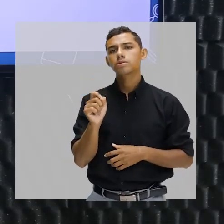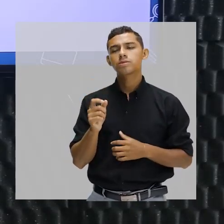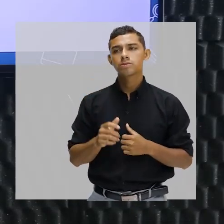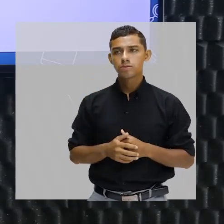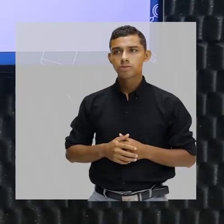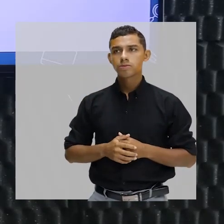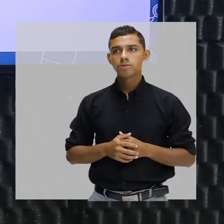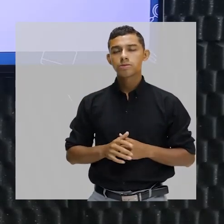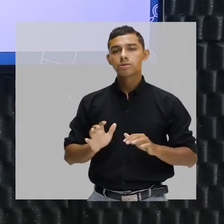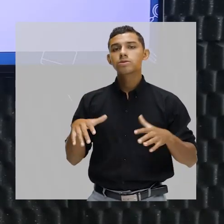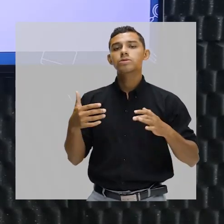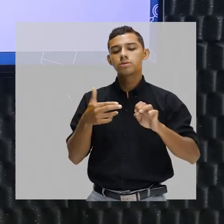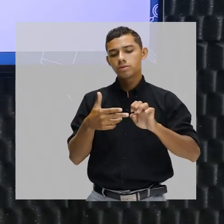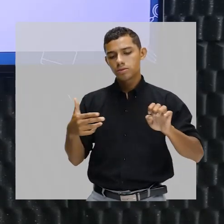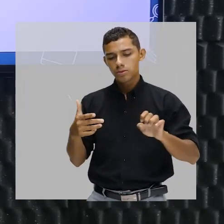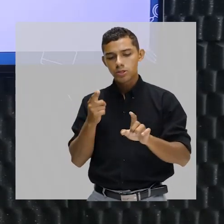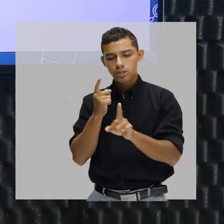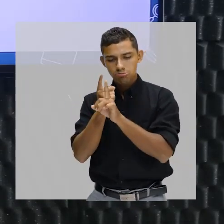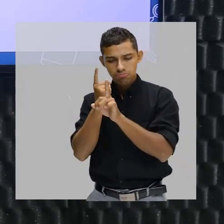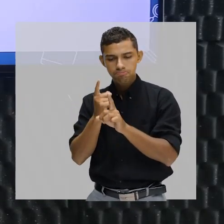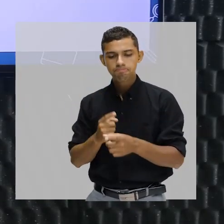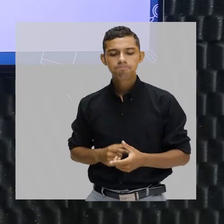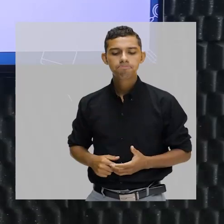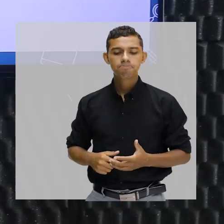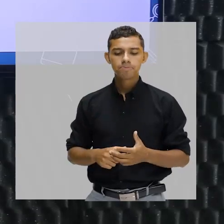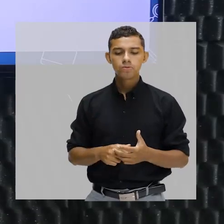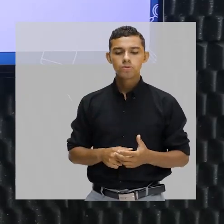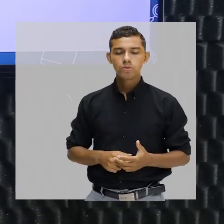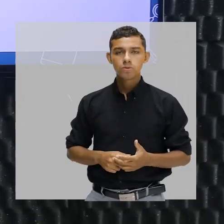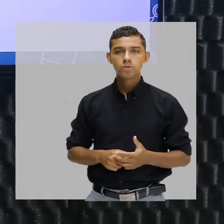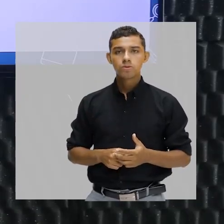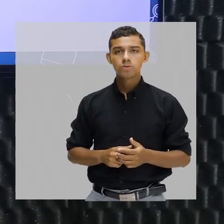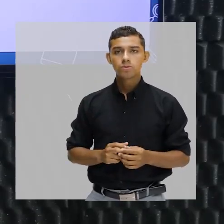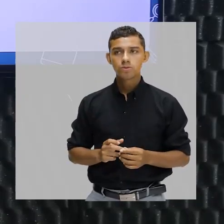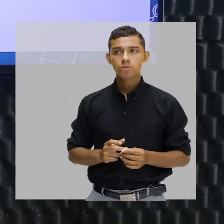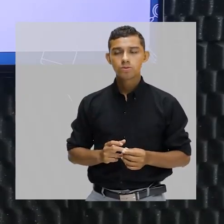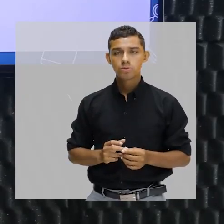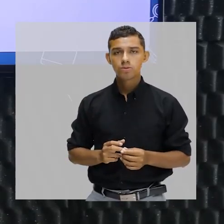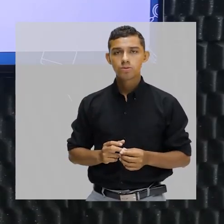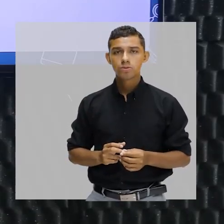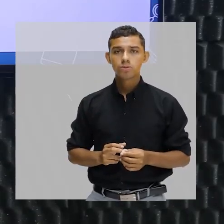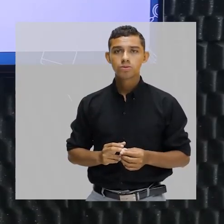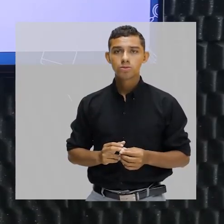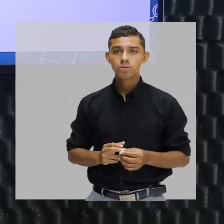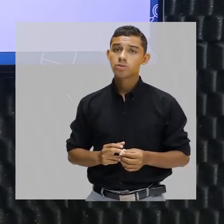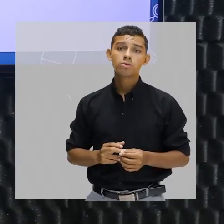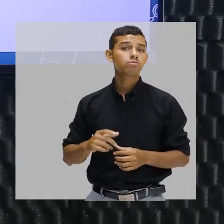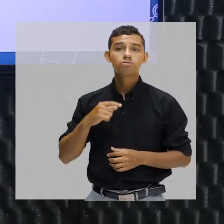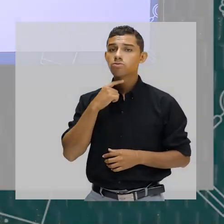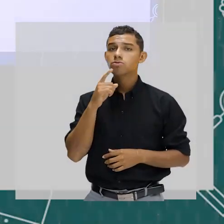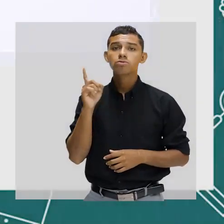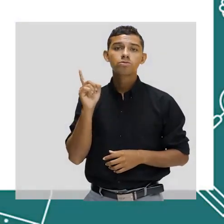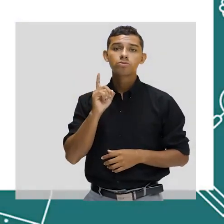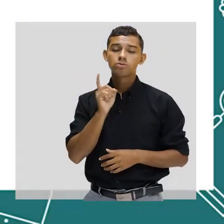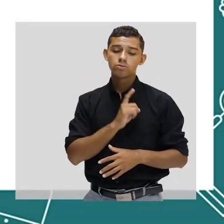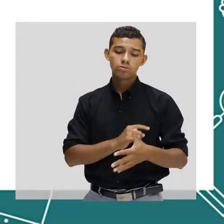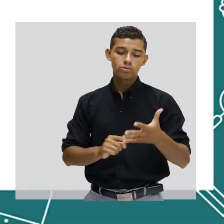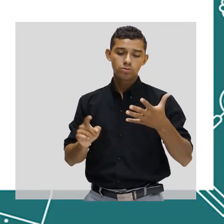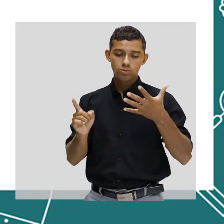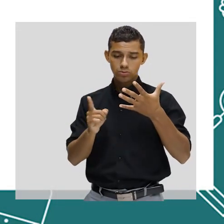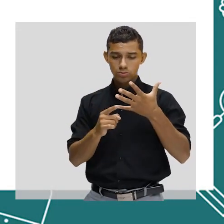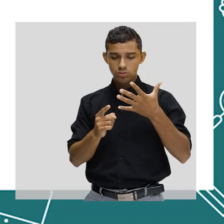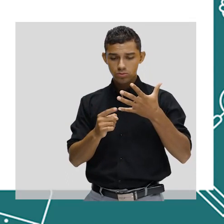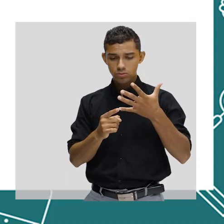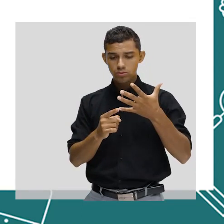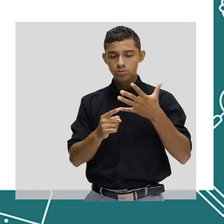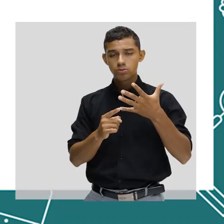né? Quais são os elementos que a gente consegue encontrar ali. Certo? Então, consegue viajar pelo espaço. O que não consegue viajar pelo espaço é o